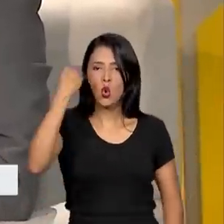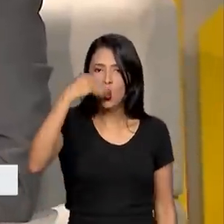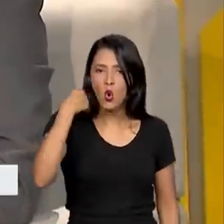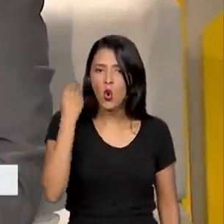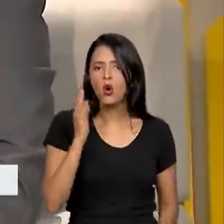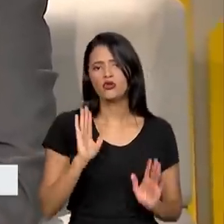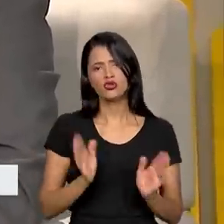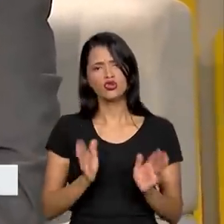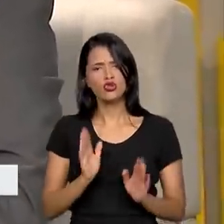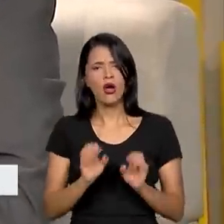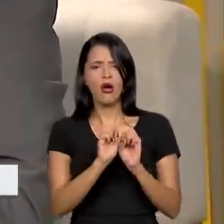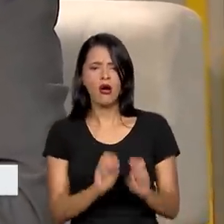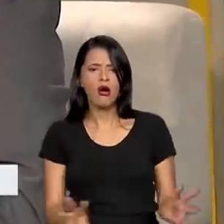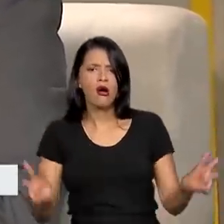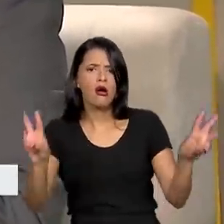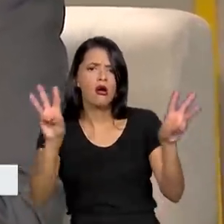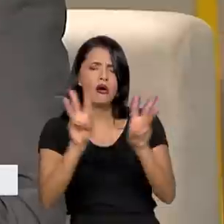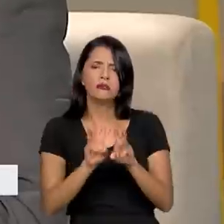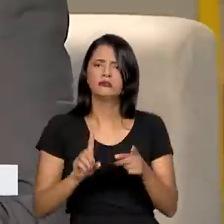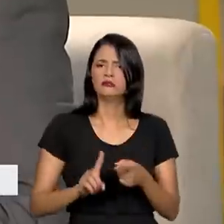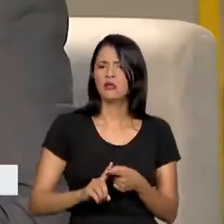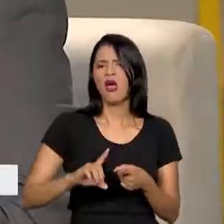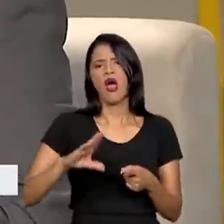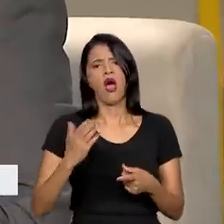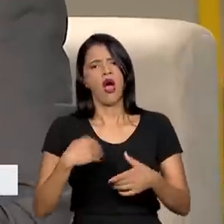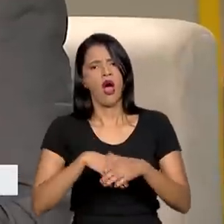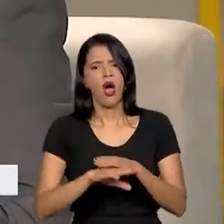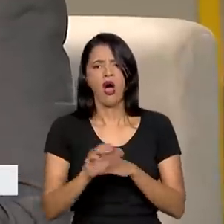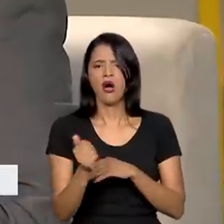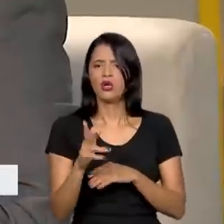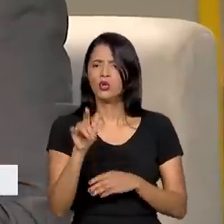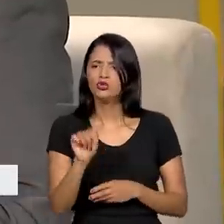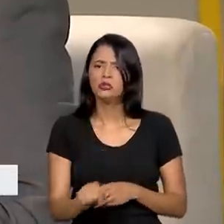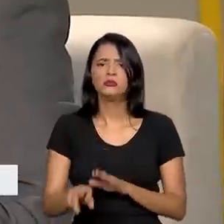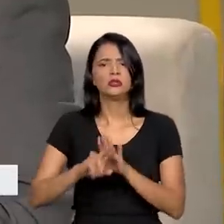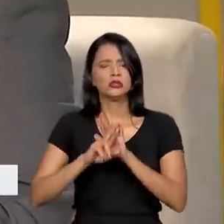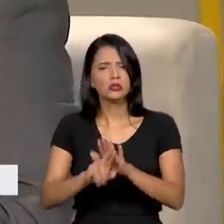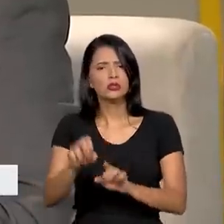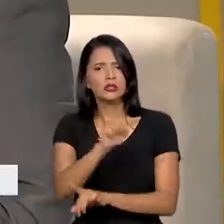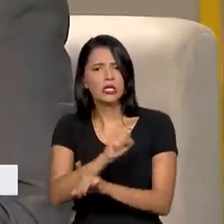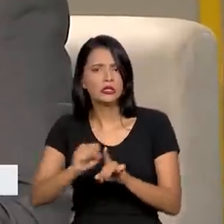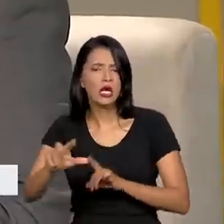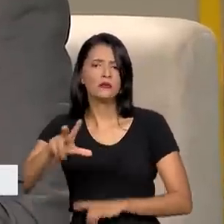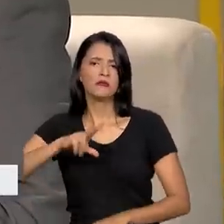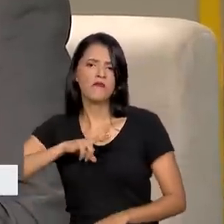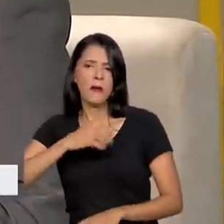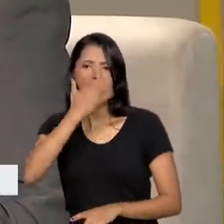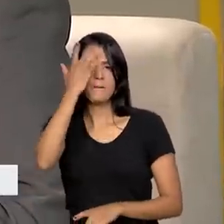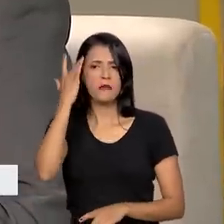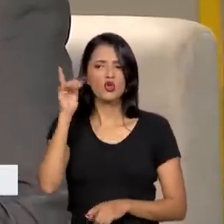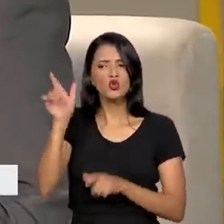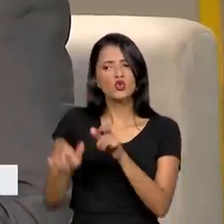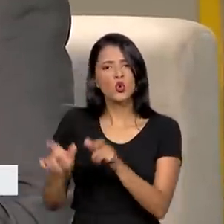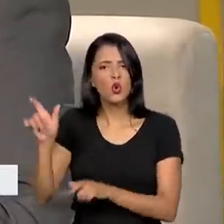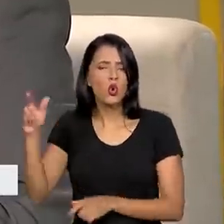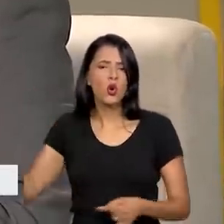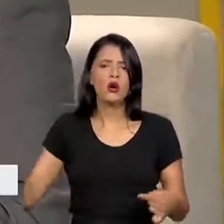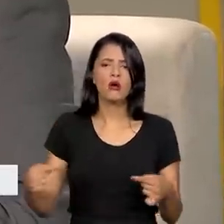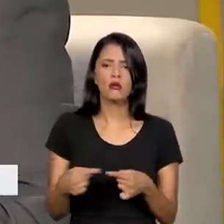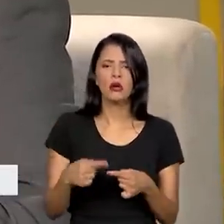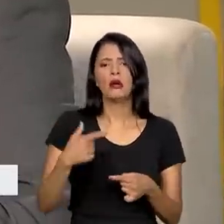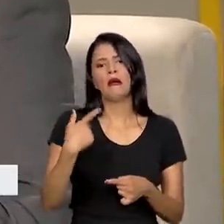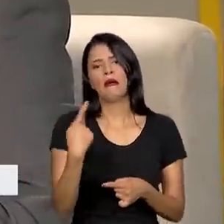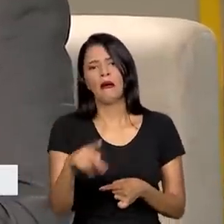experiência em museologia, arqueologia, representantes da sociedade privada, pessoas ligadas